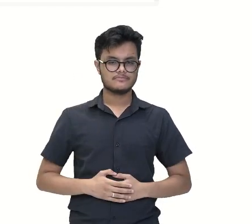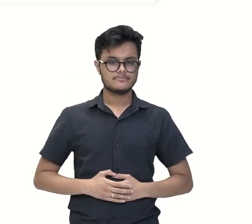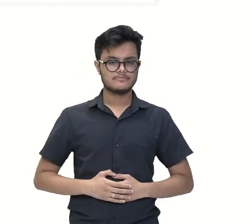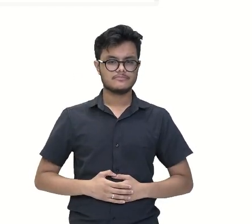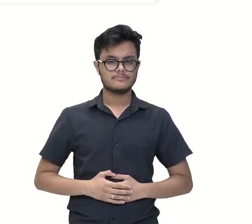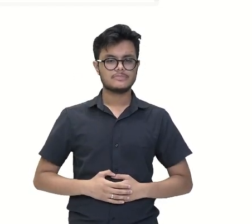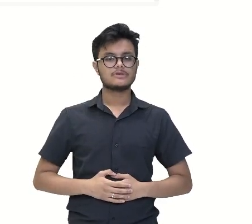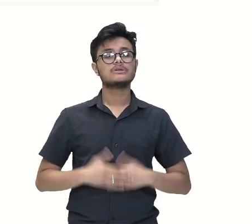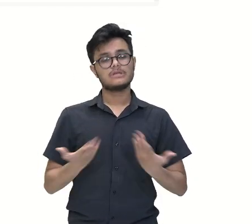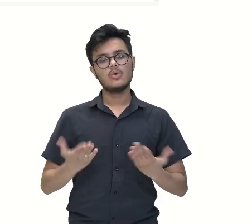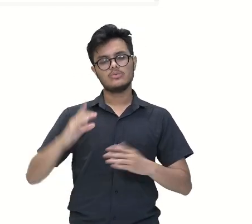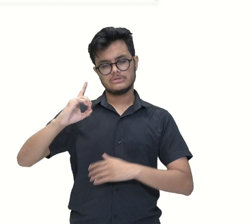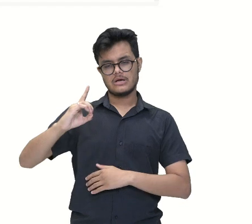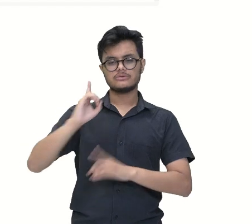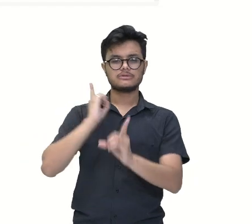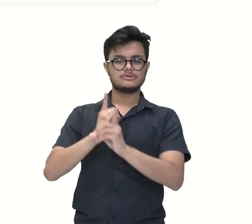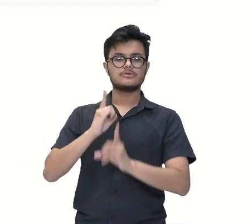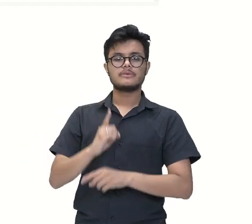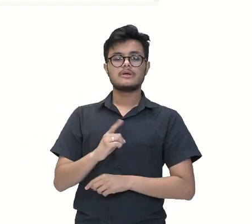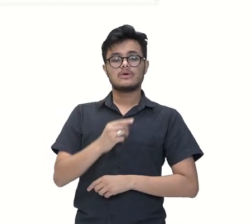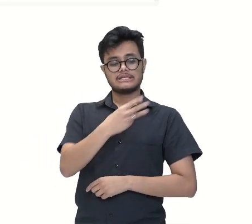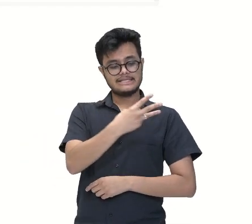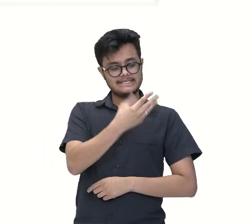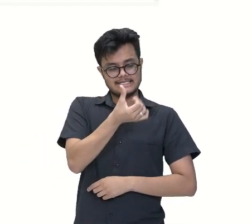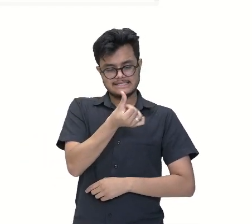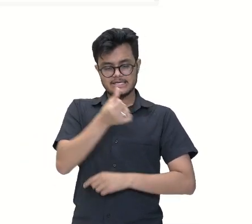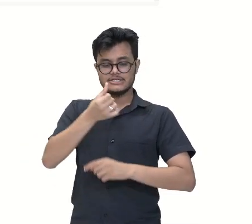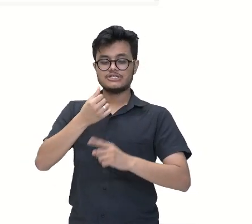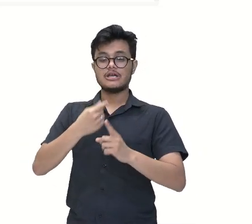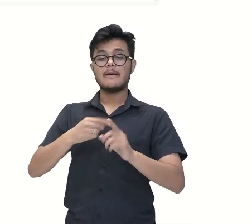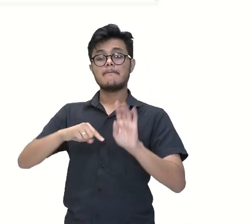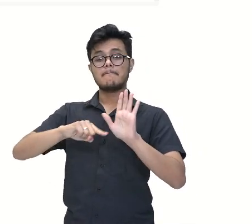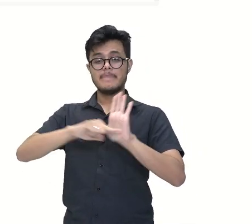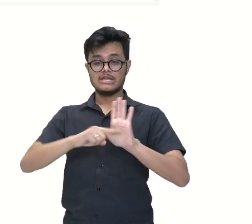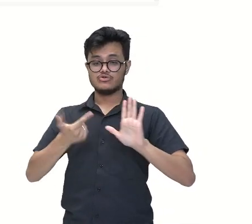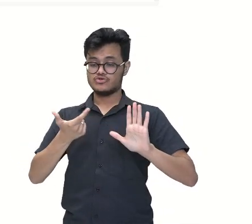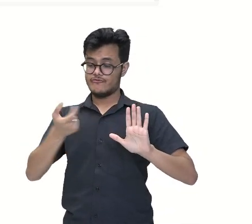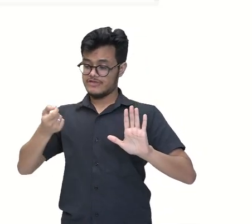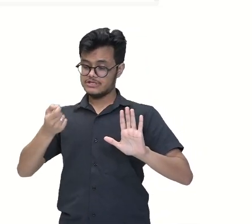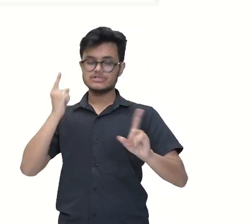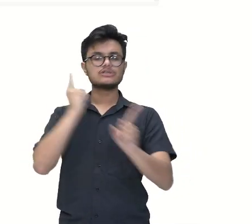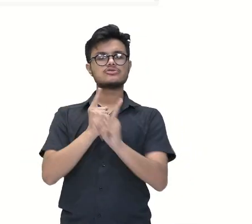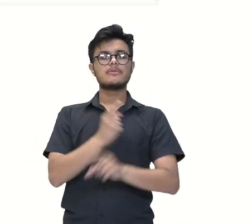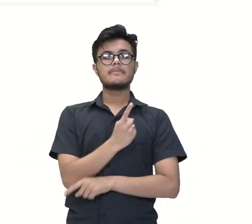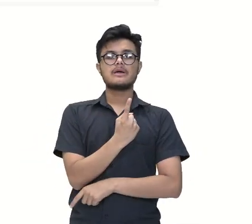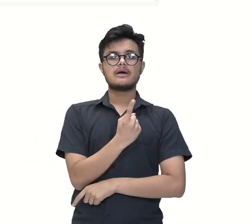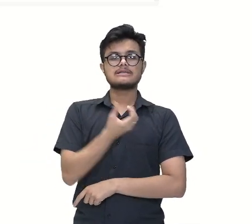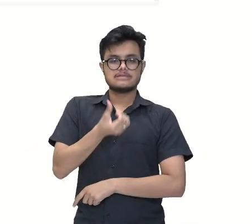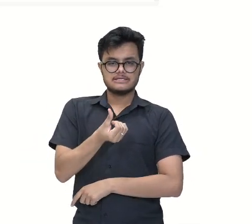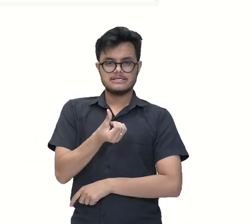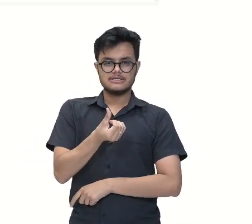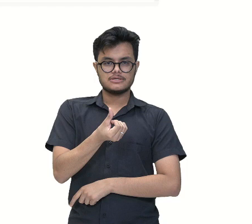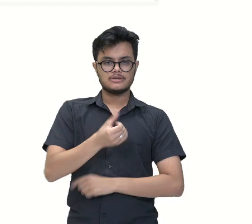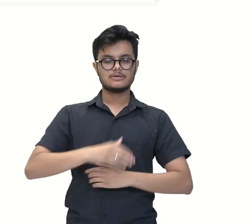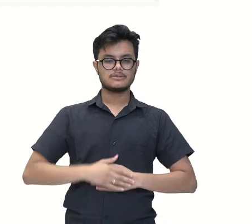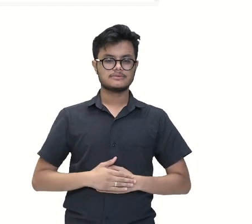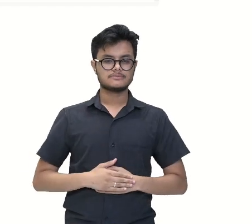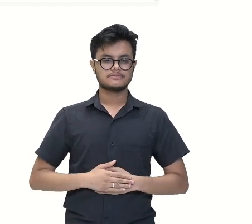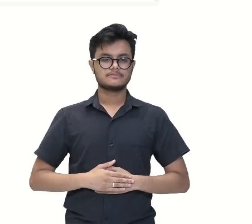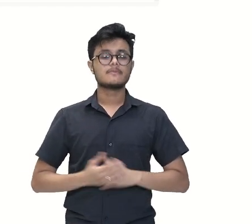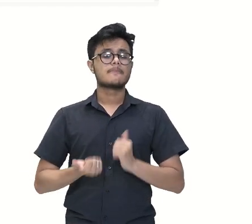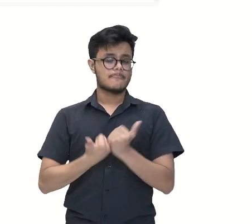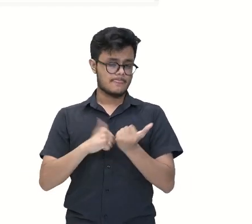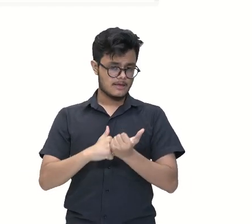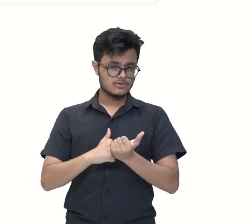a 16. Tá? Pronto, de posse do valor do delta, eu substituo aqui